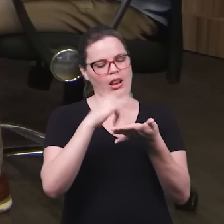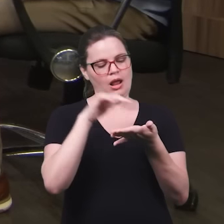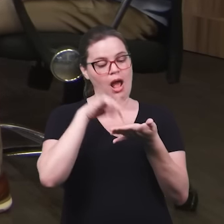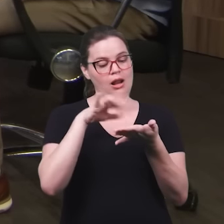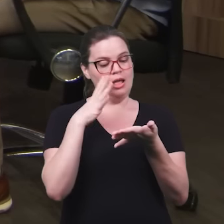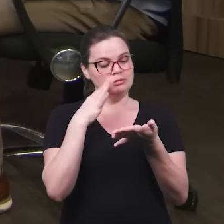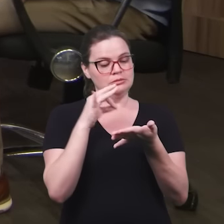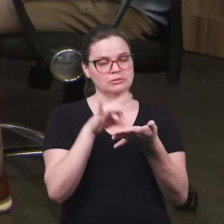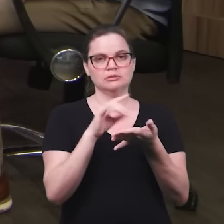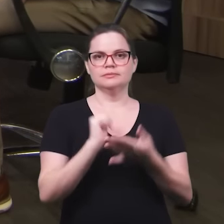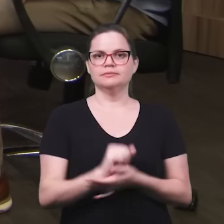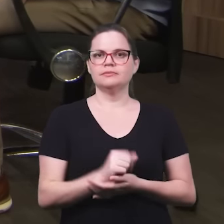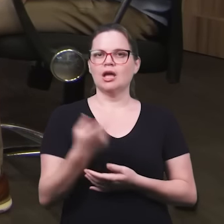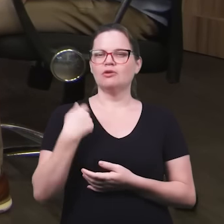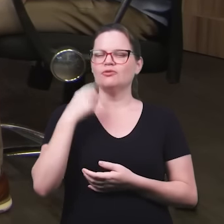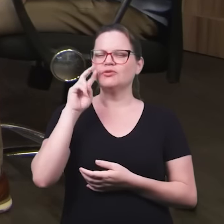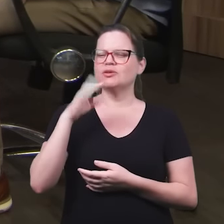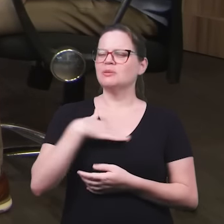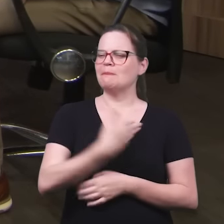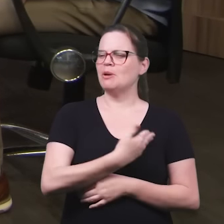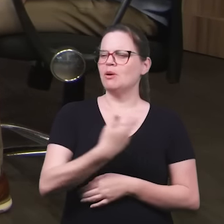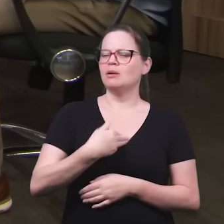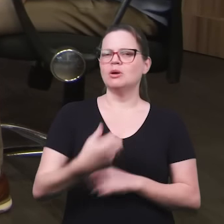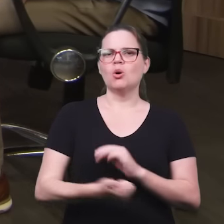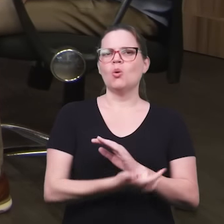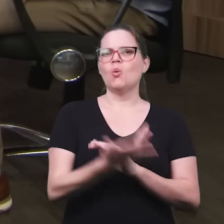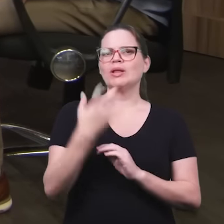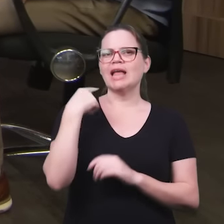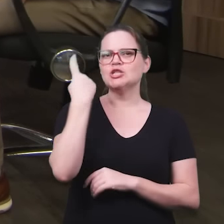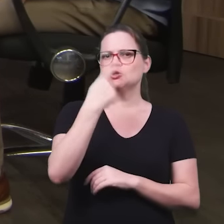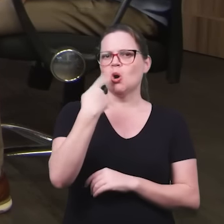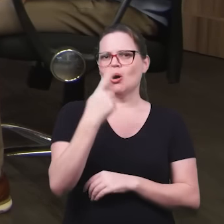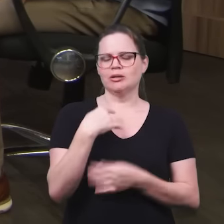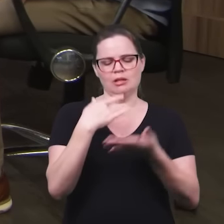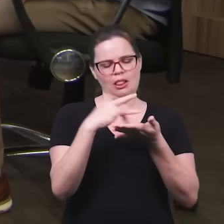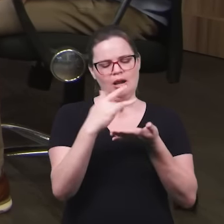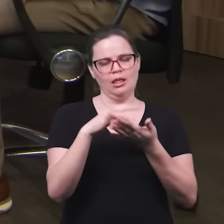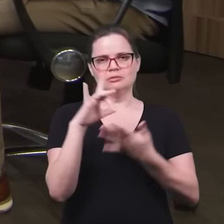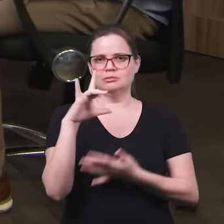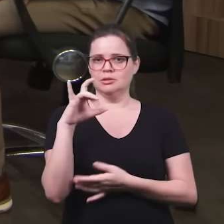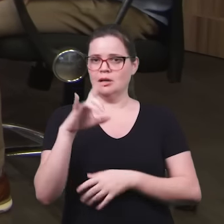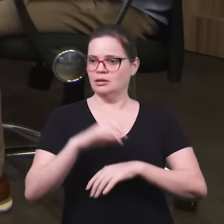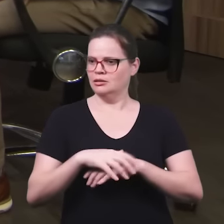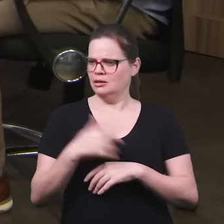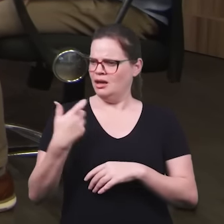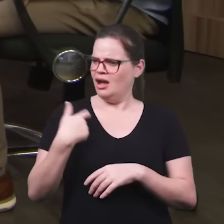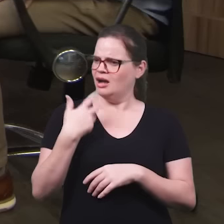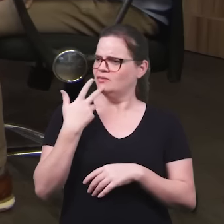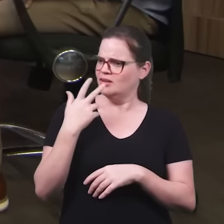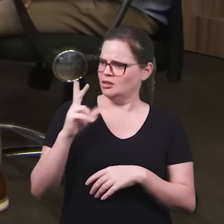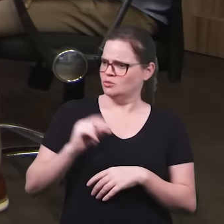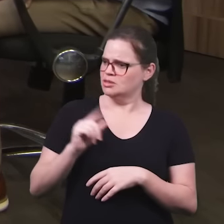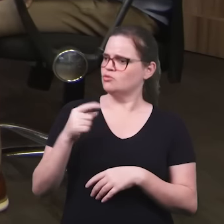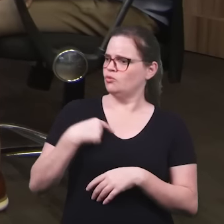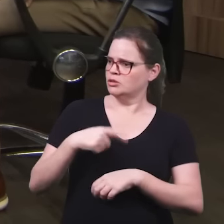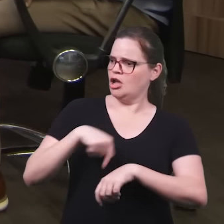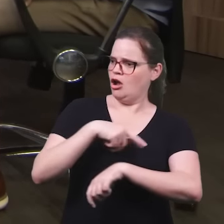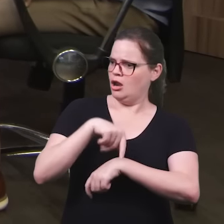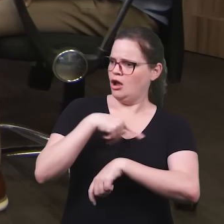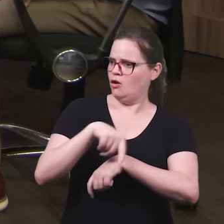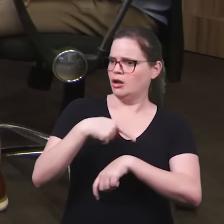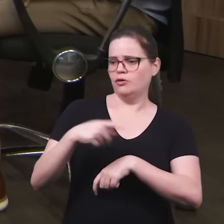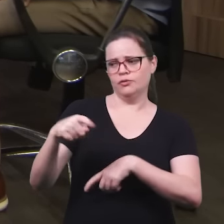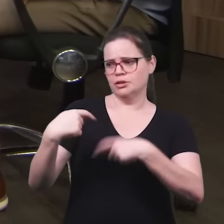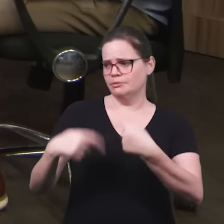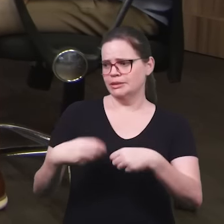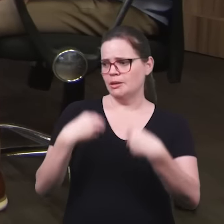eu até assustei, tinha não sei quantas horas no Instagram. Eu falei assim, rapaz, você tá passando muito tempo no Instagram, você tá precisando de produzir conteúdo pro